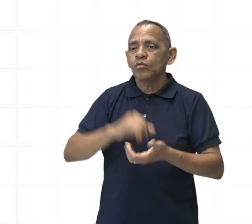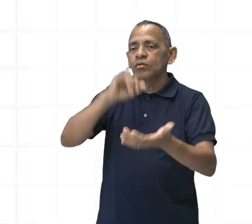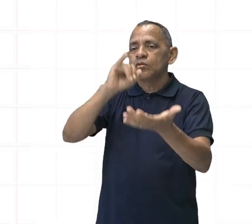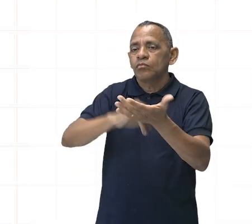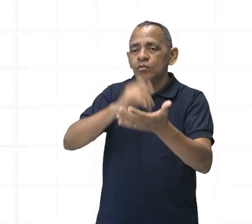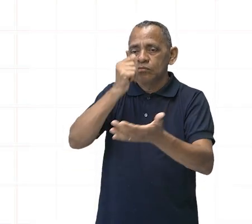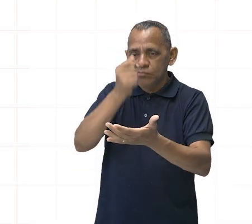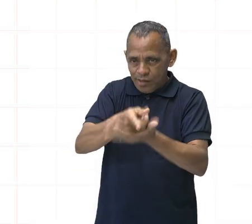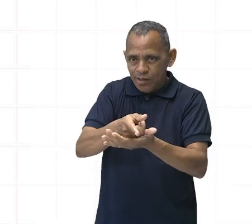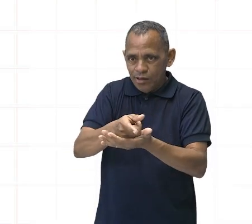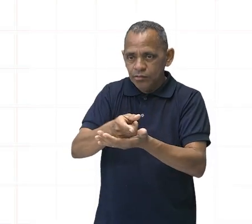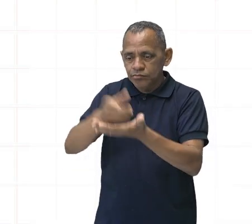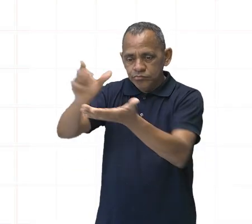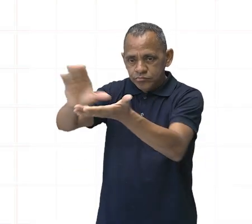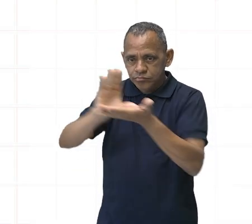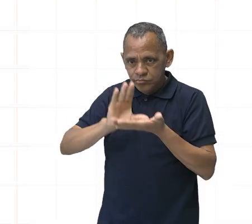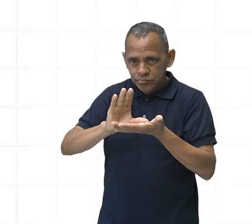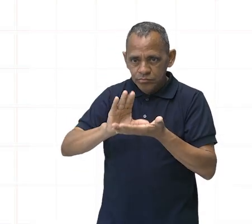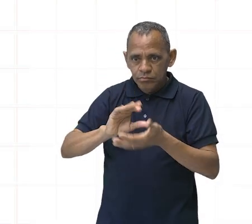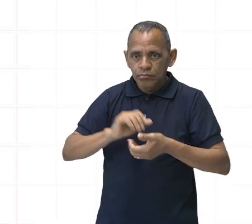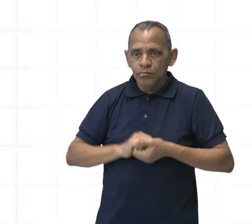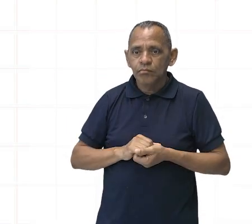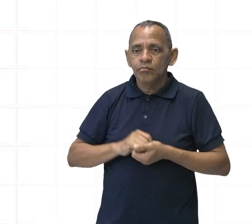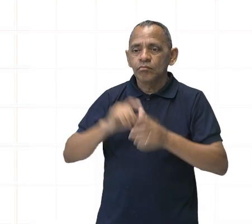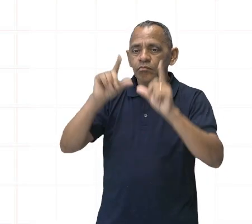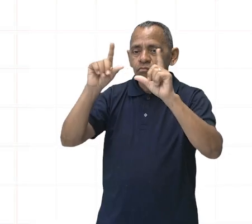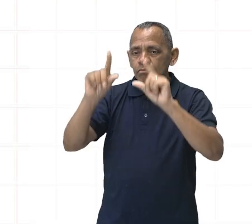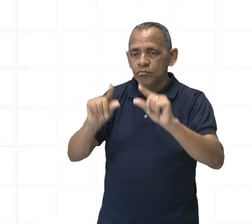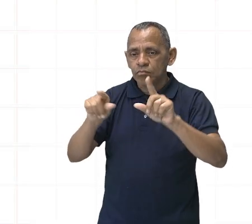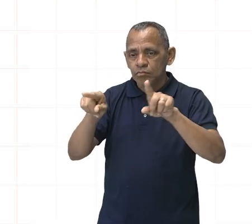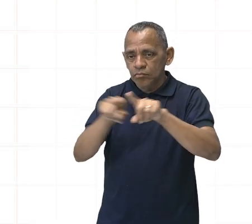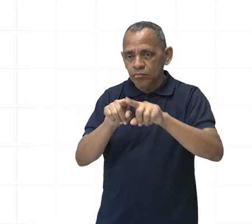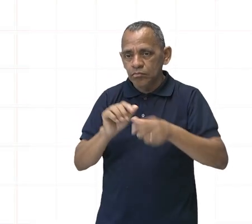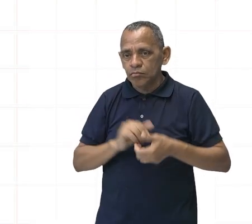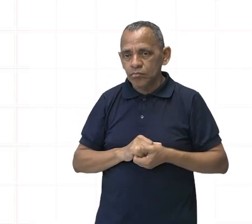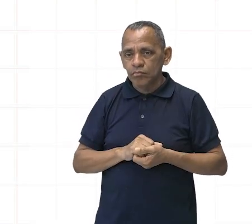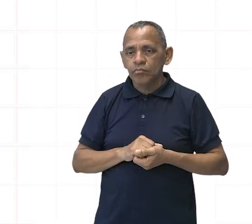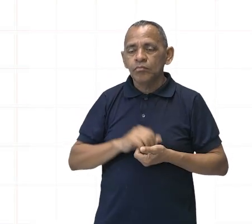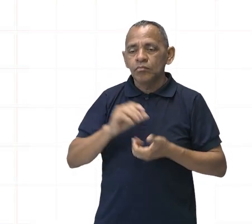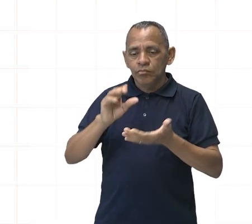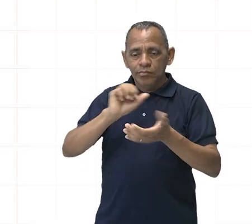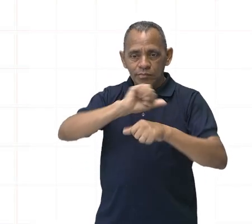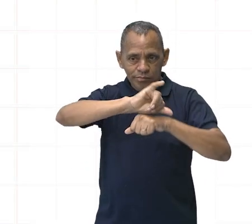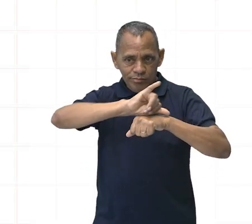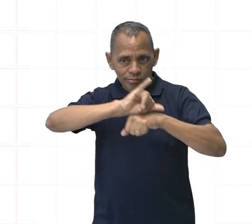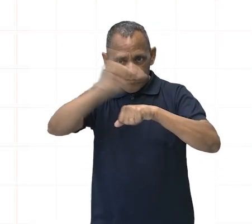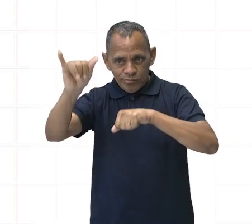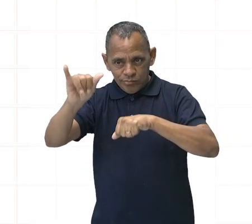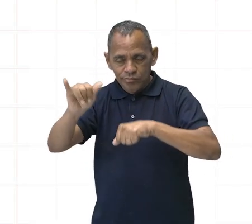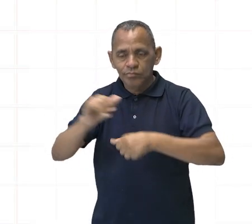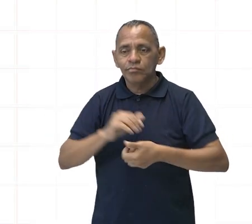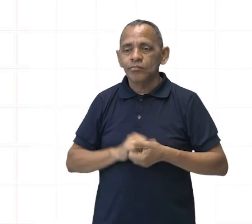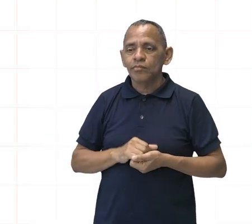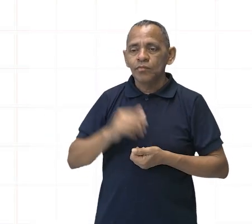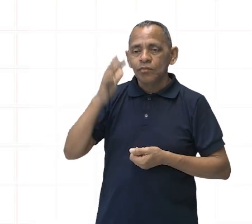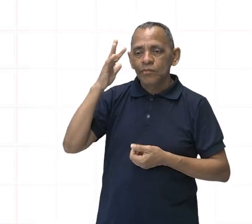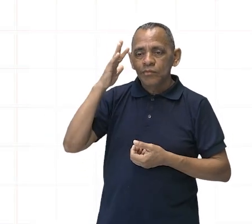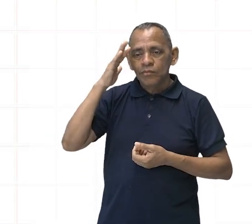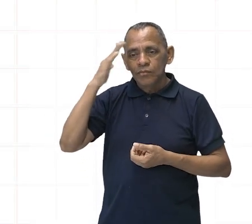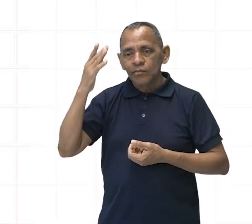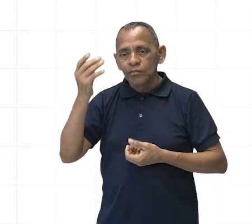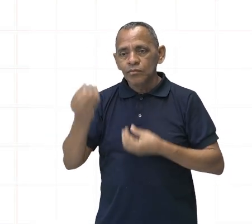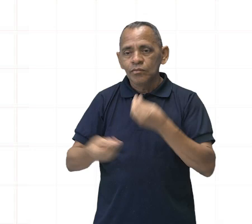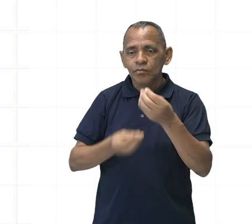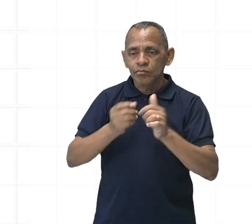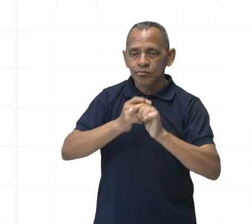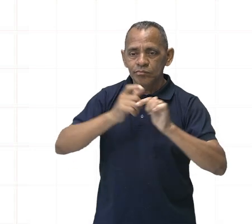a entrada desses produtos, vai ser menor. Então, a exportação ela vai acontecer de uma forma vai